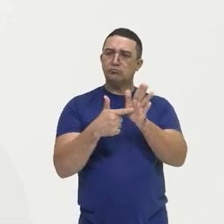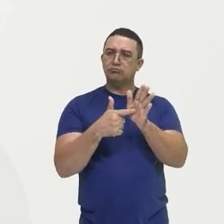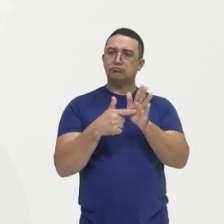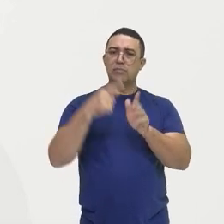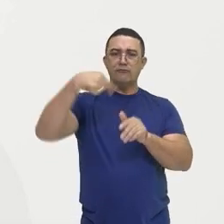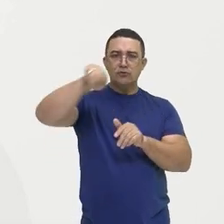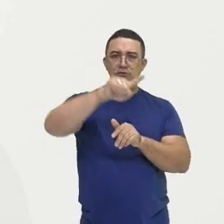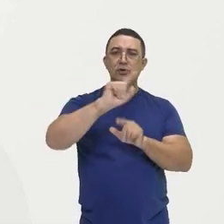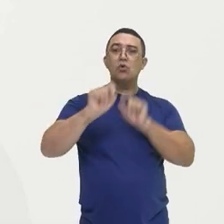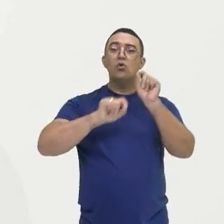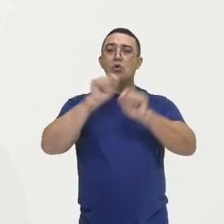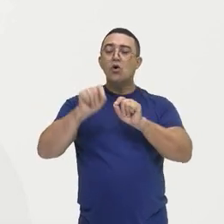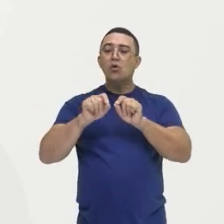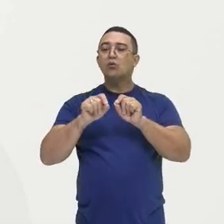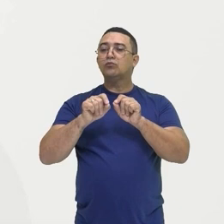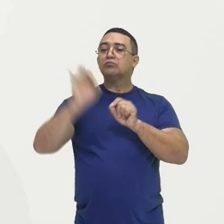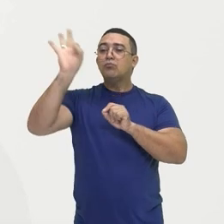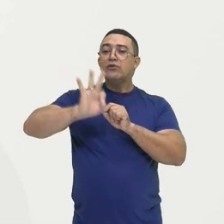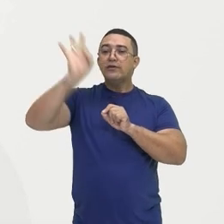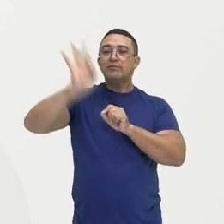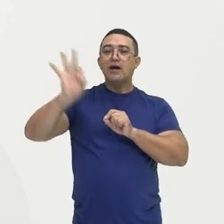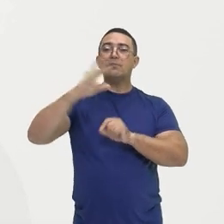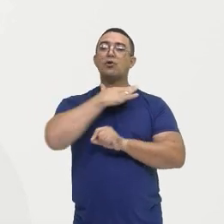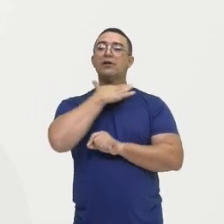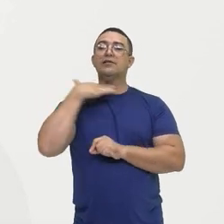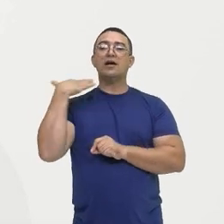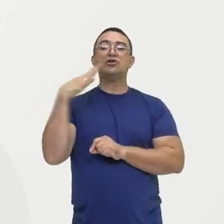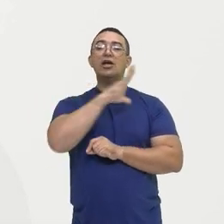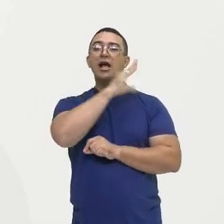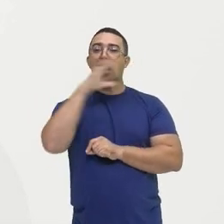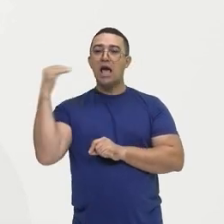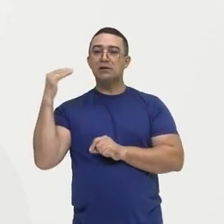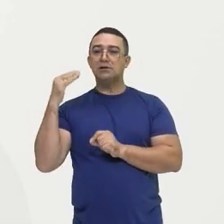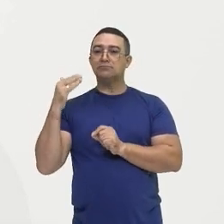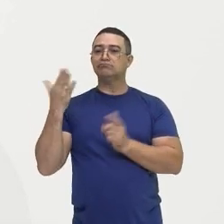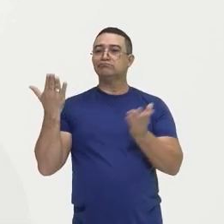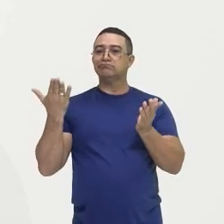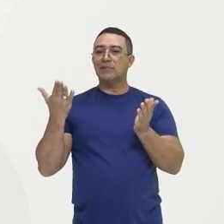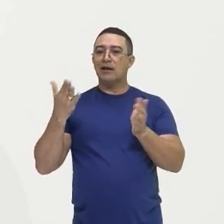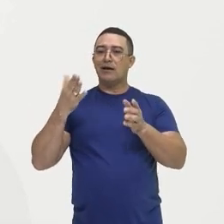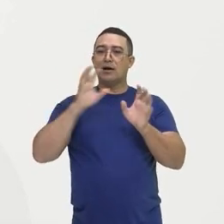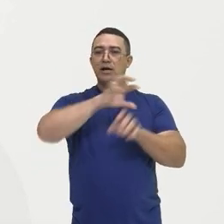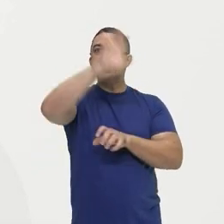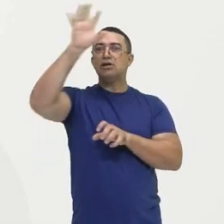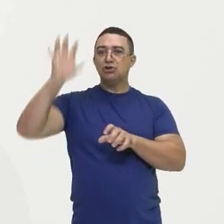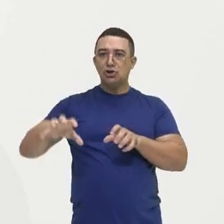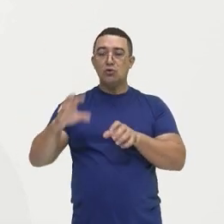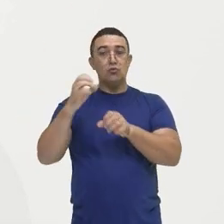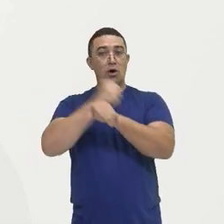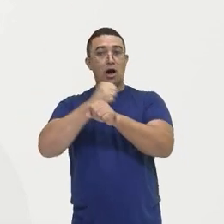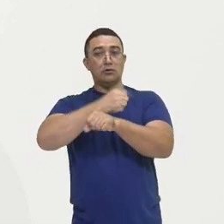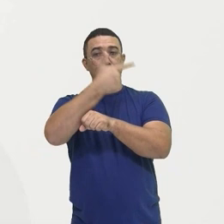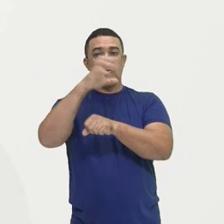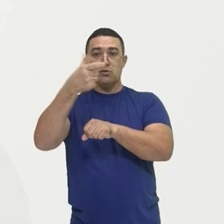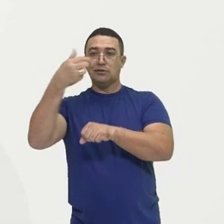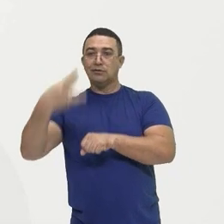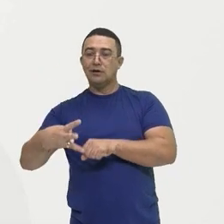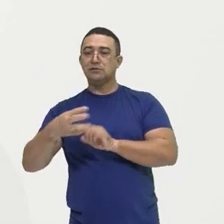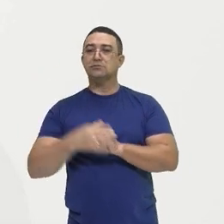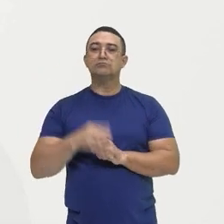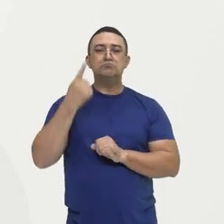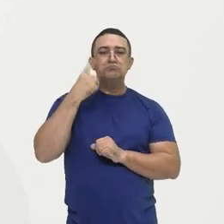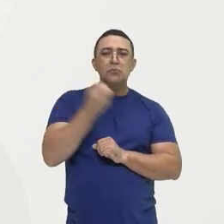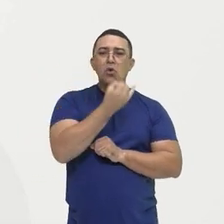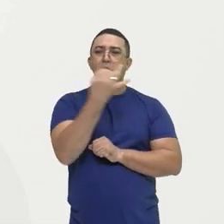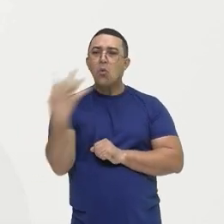a mortalidade infantil por região, né? No período de 2013. E aí a gente tem a